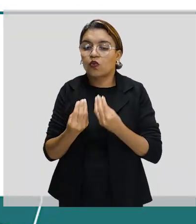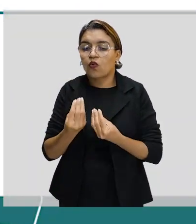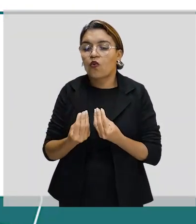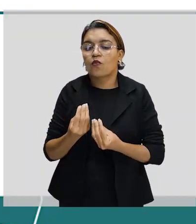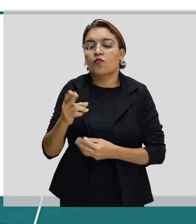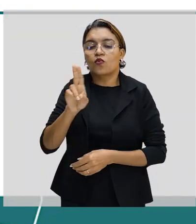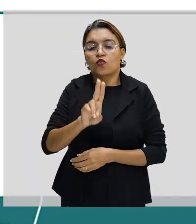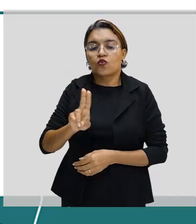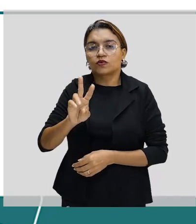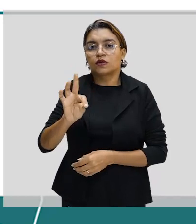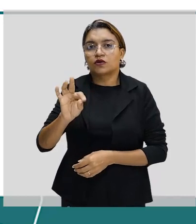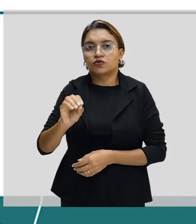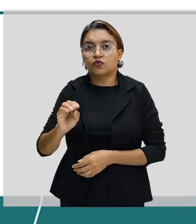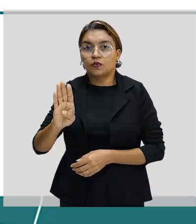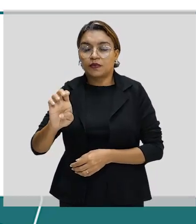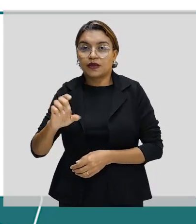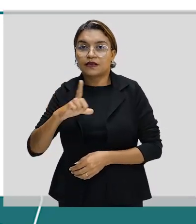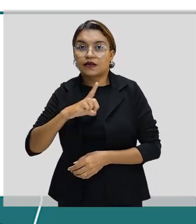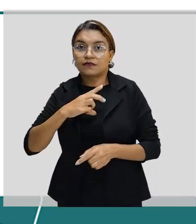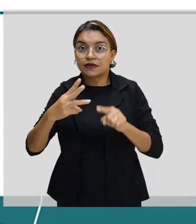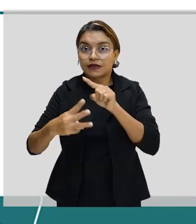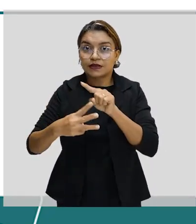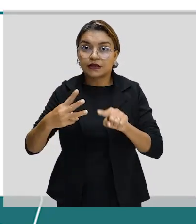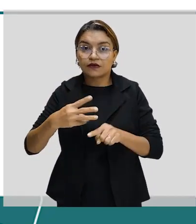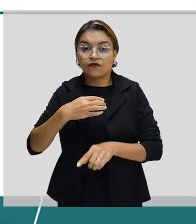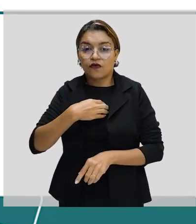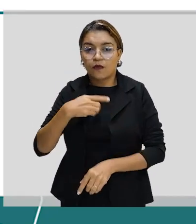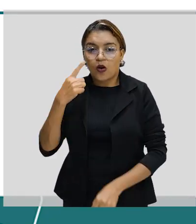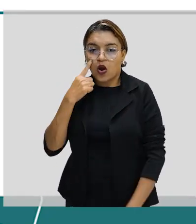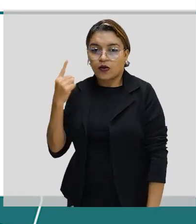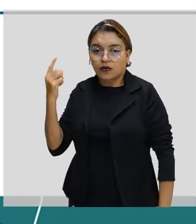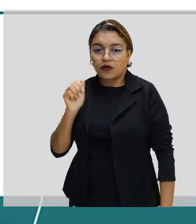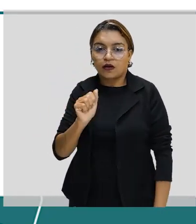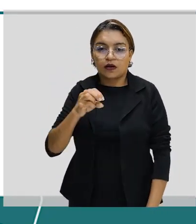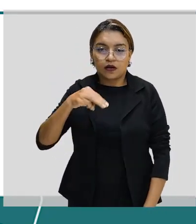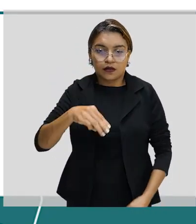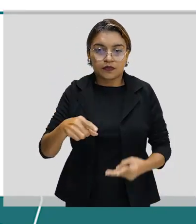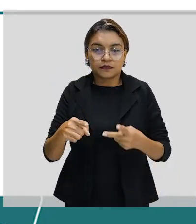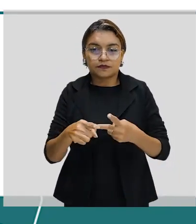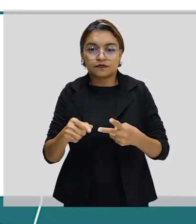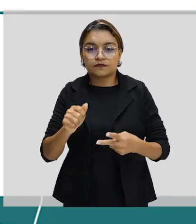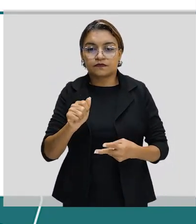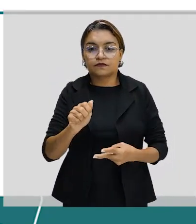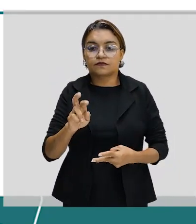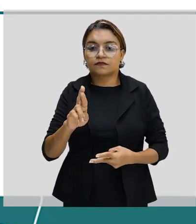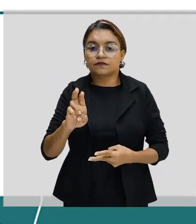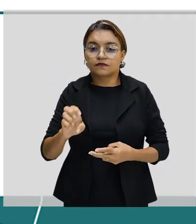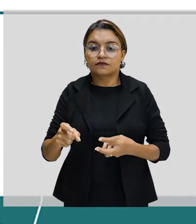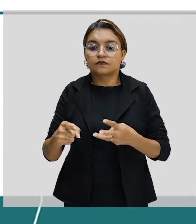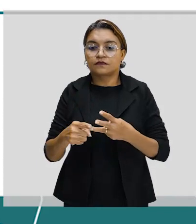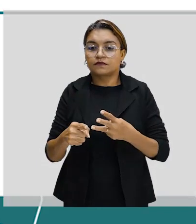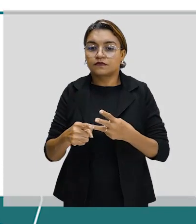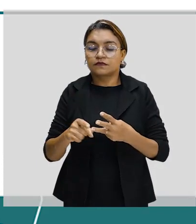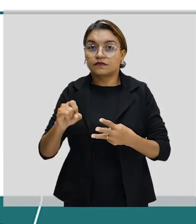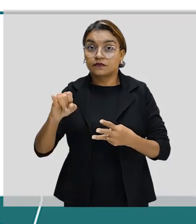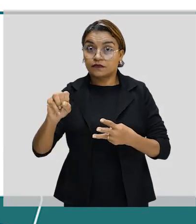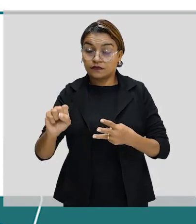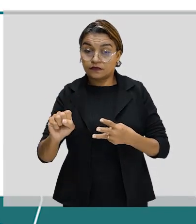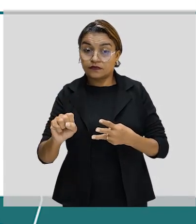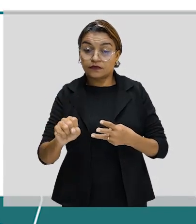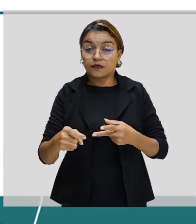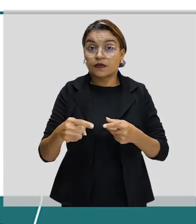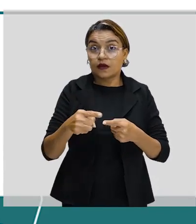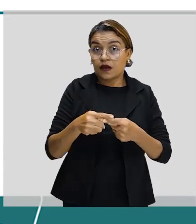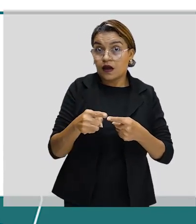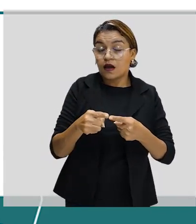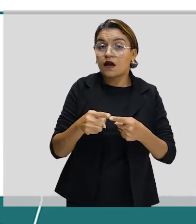ele tem três formas, ó. Am, are, is. Am é utilizado apenas